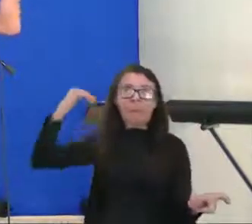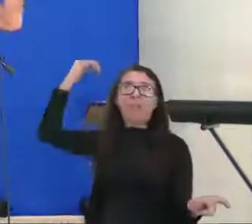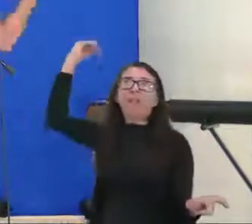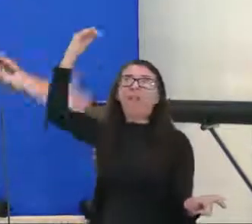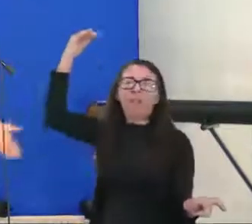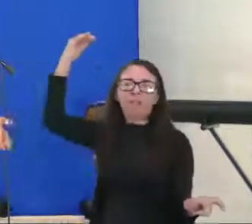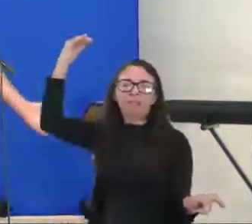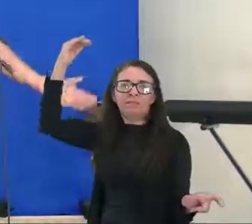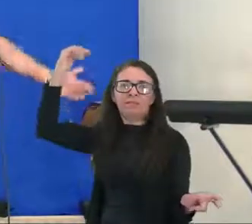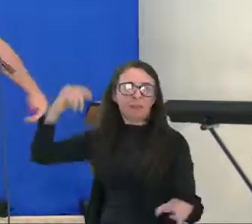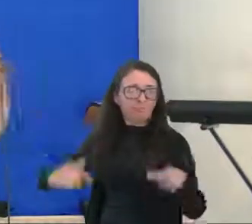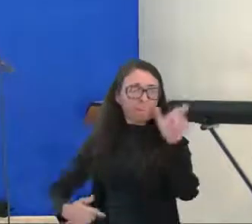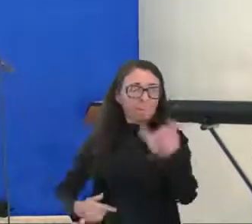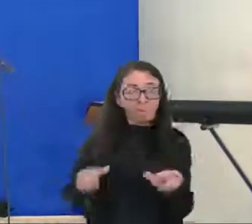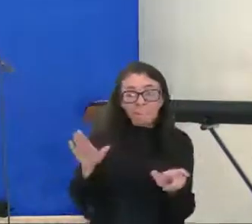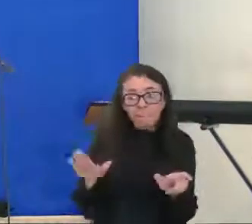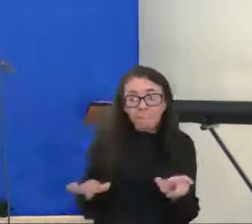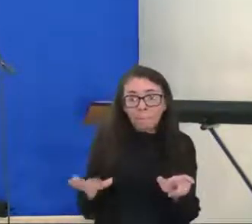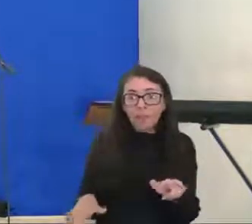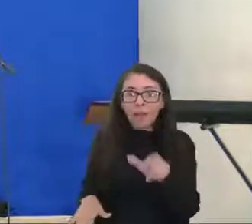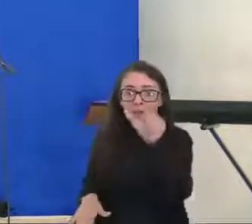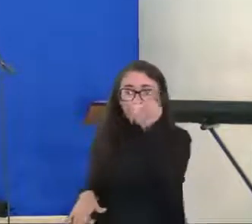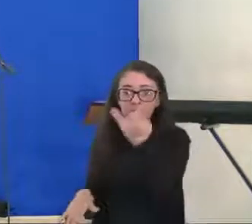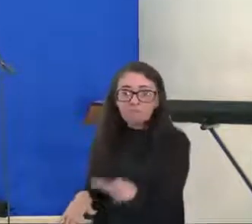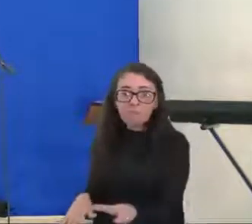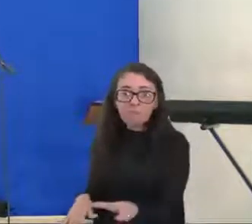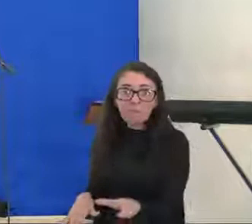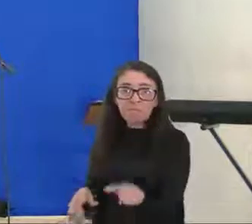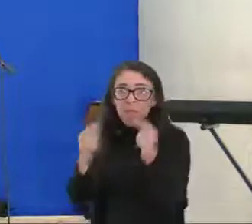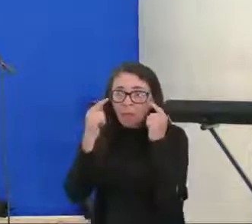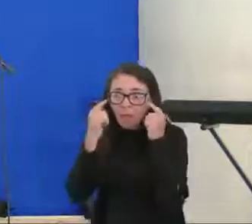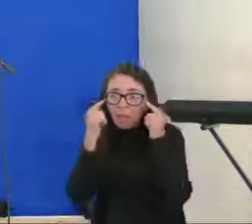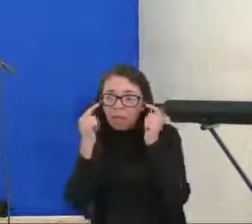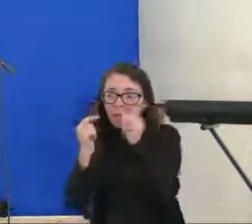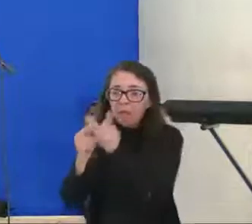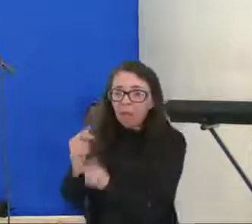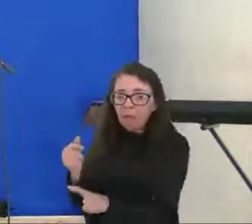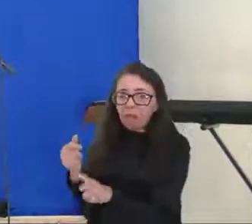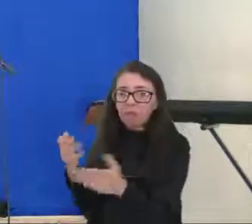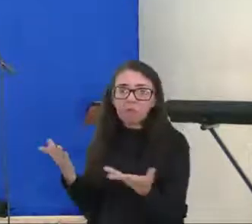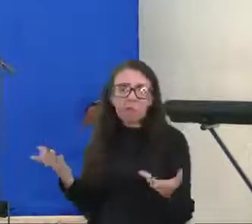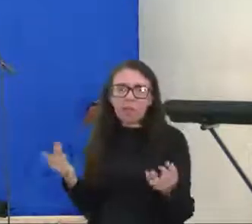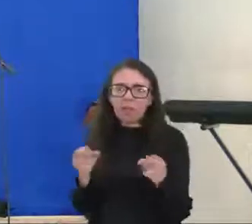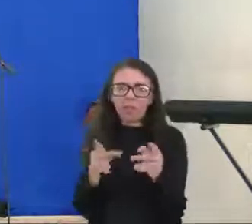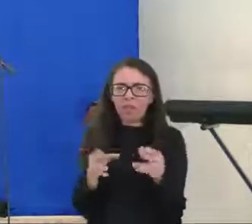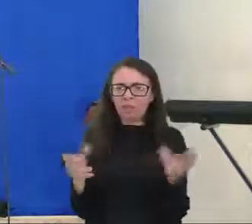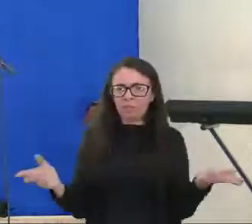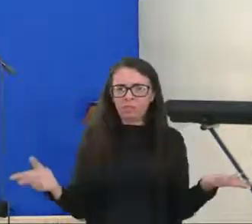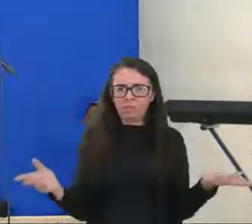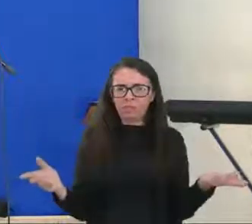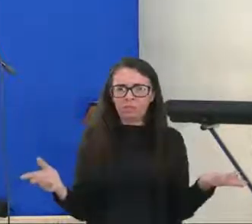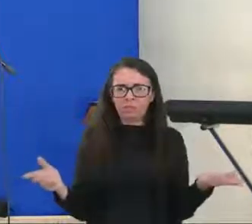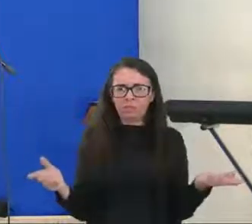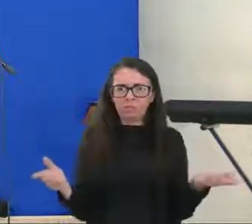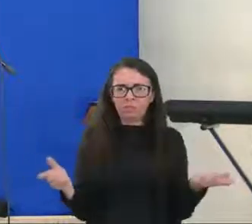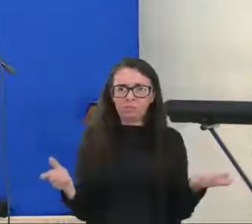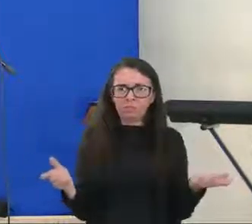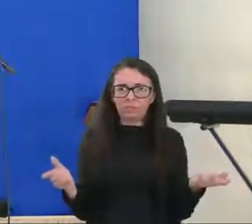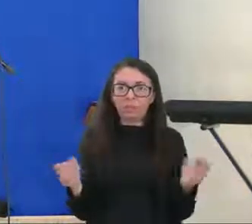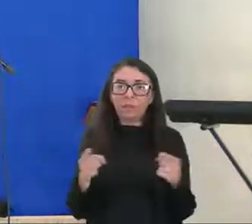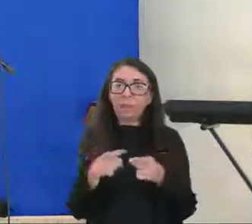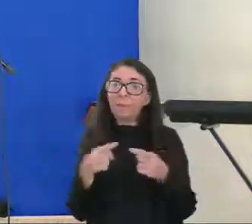que chegou até nós. E foi difícil as 3 viagens dele, o negócio não foi fácil, ele precisava da capacitação e Deus